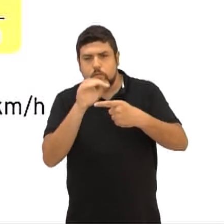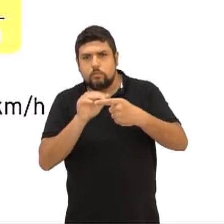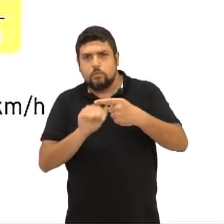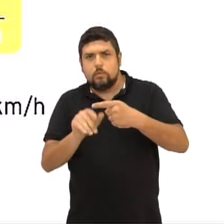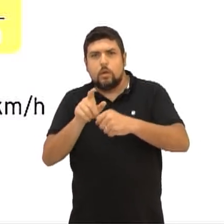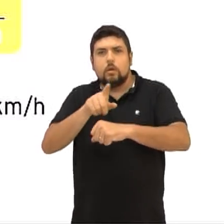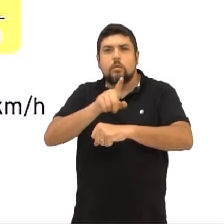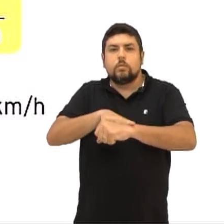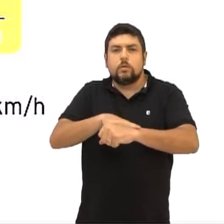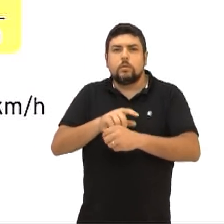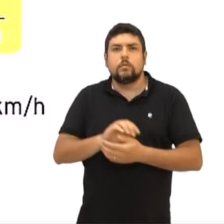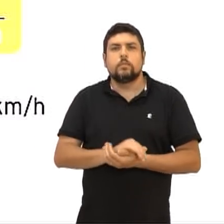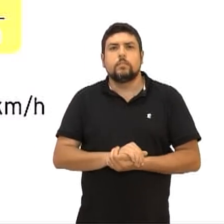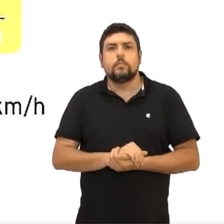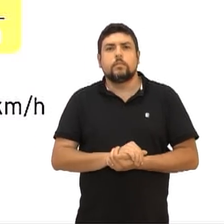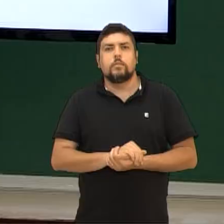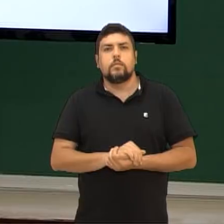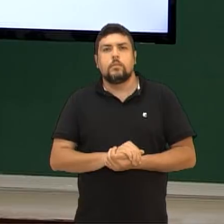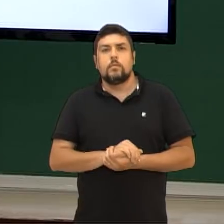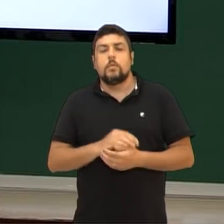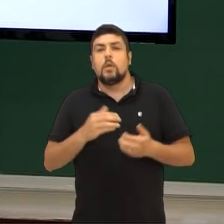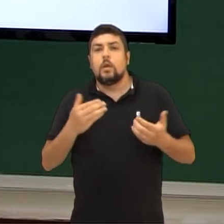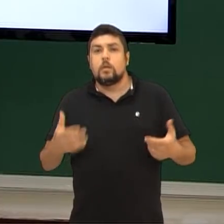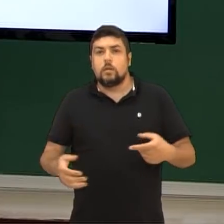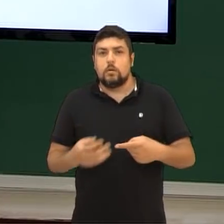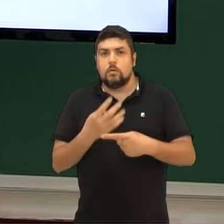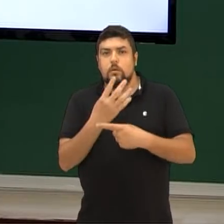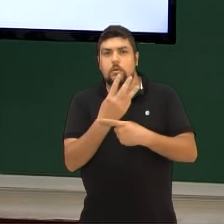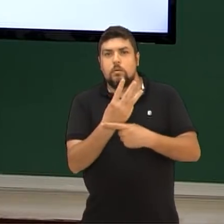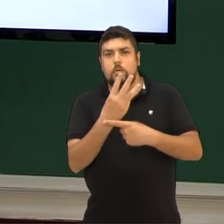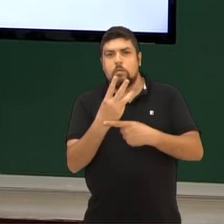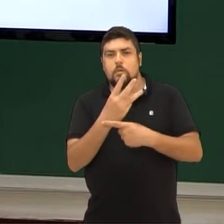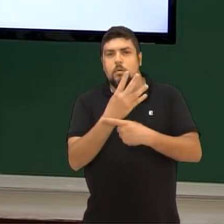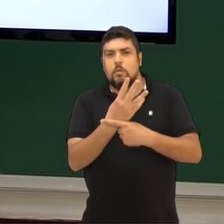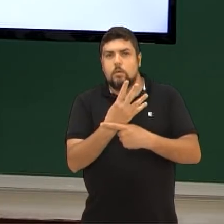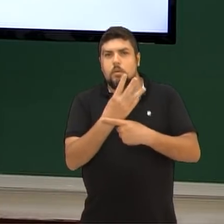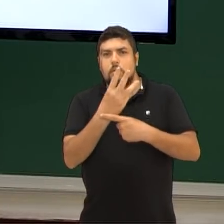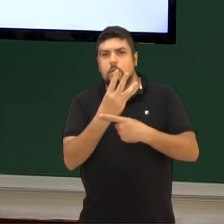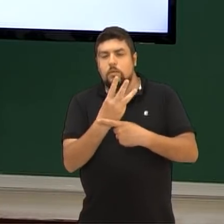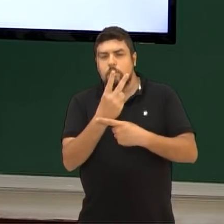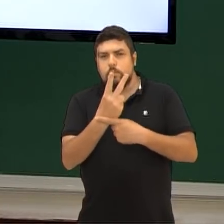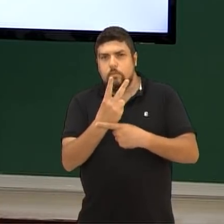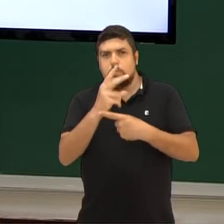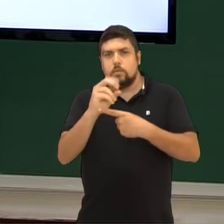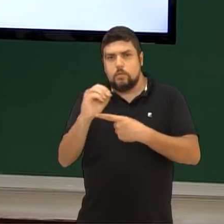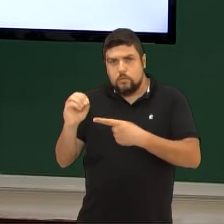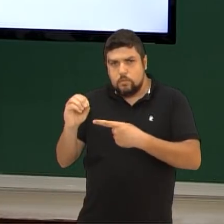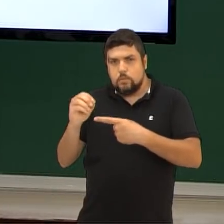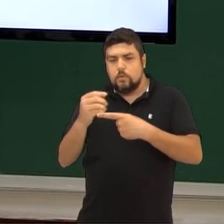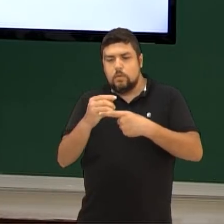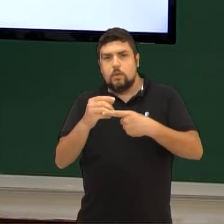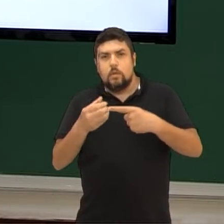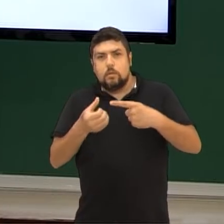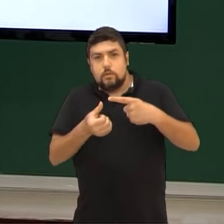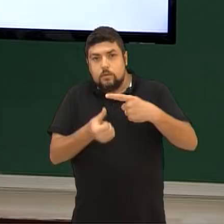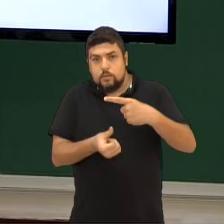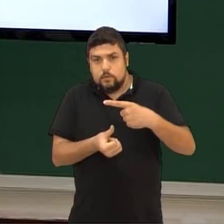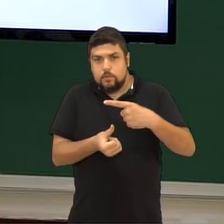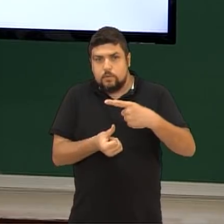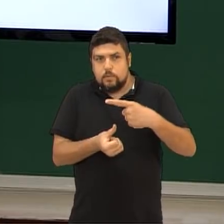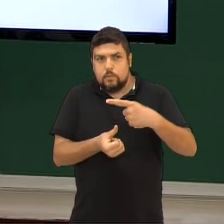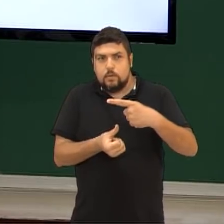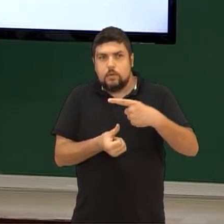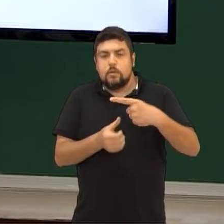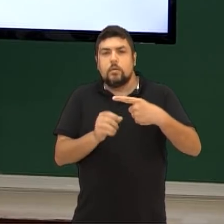tempo. Então, 4.200 quilômetros que ele percorreu sobre 6,